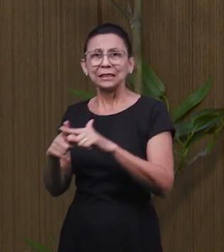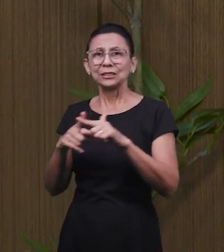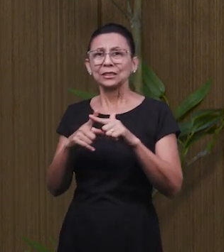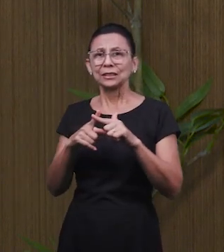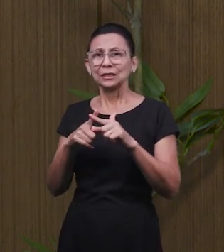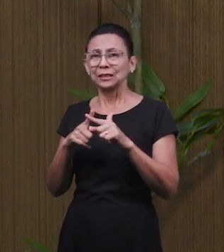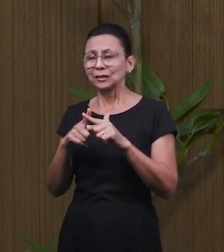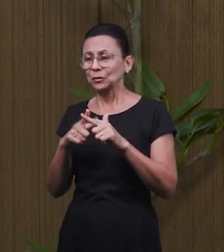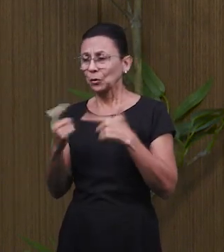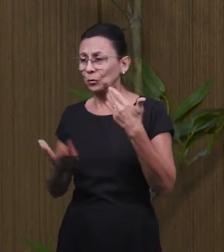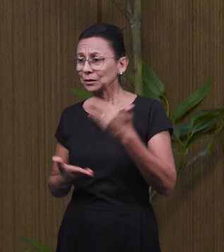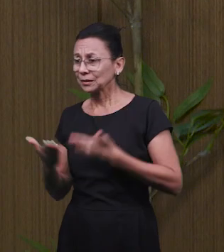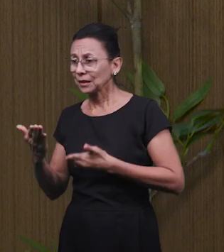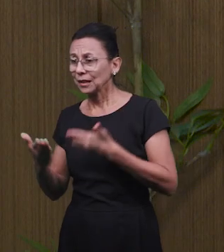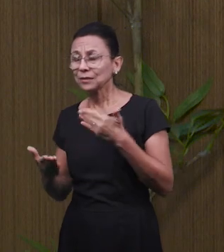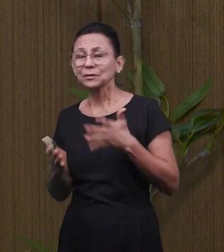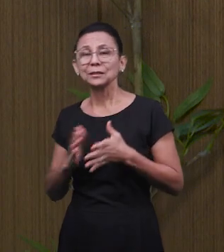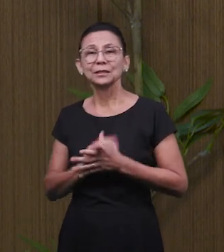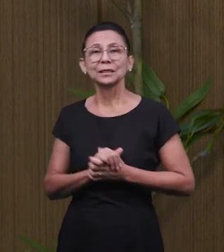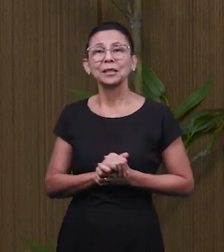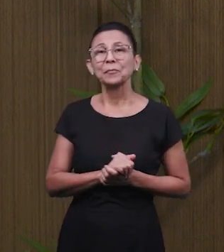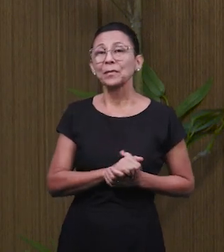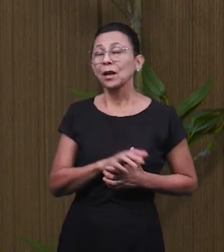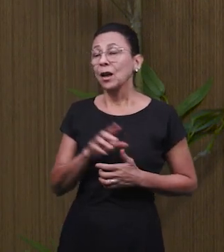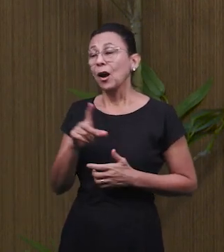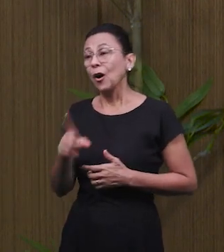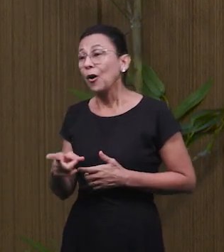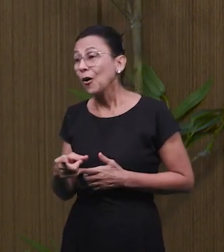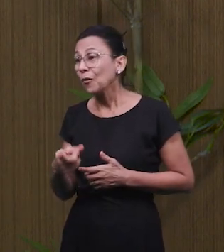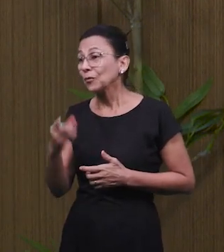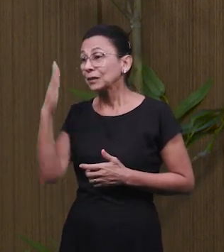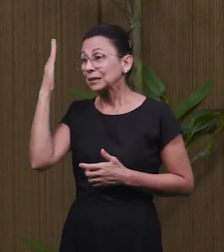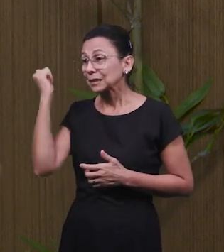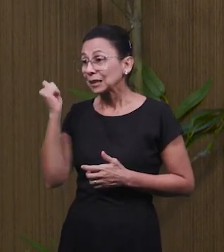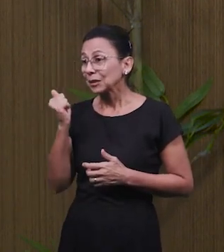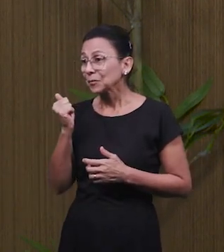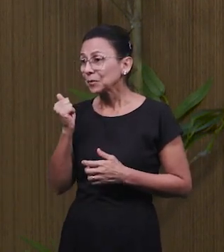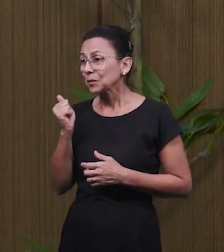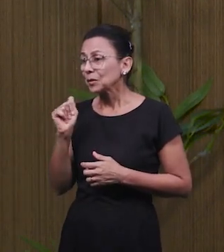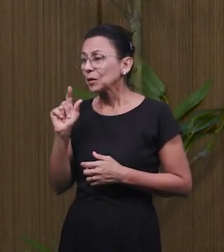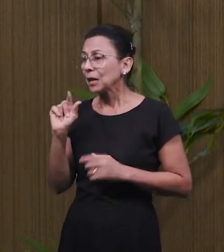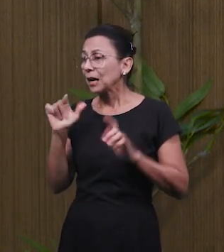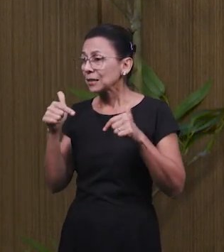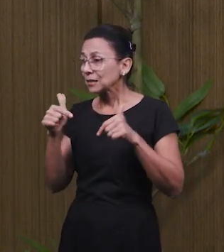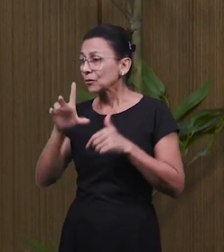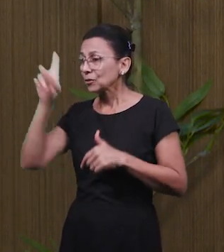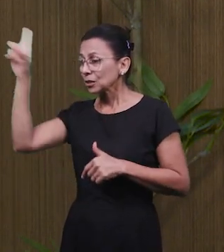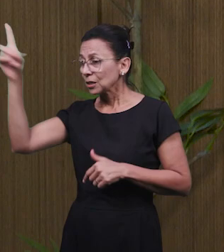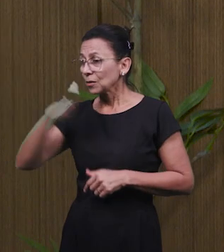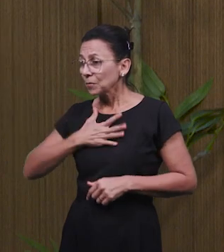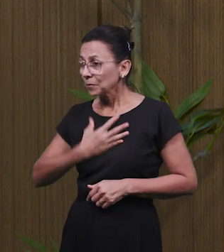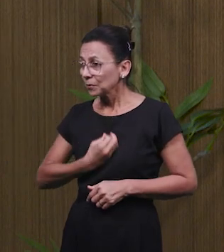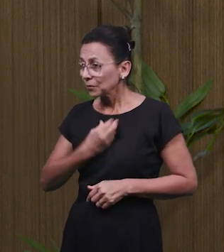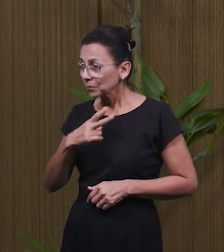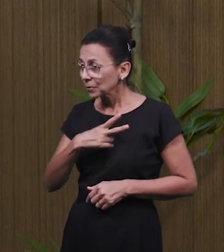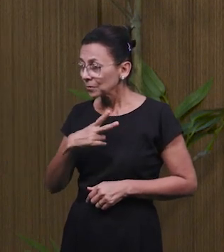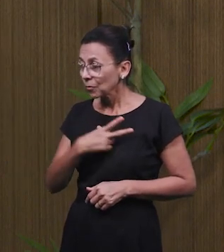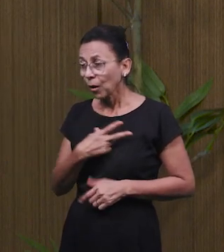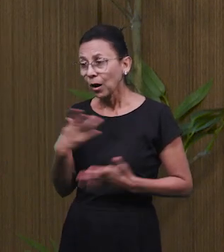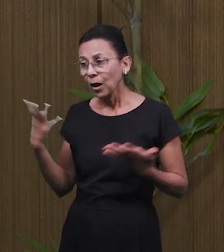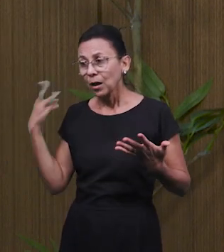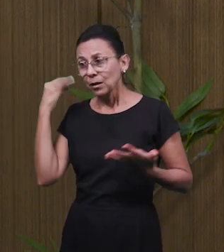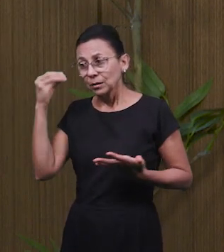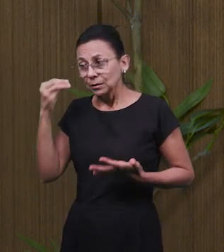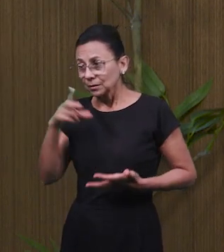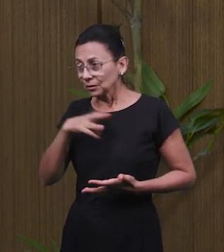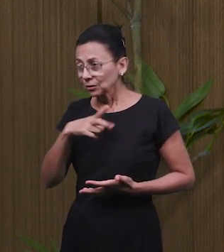Você encontrar com Josias e dizer: Josias, você não sabe o que o Senhor fez esses dias na minha vida. E a igreja é isso. É você compartilhar as